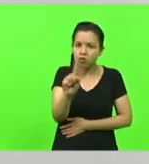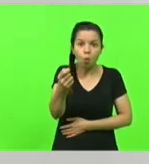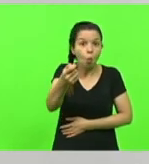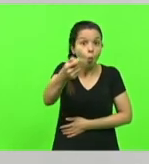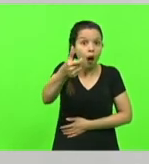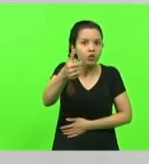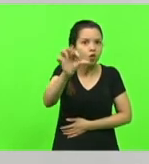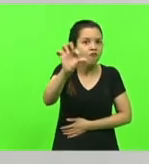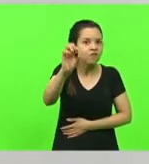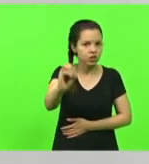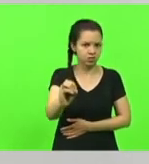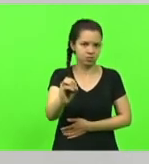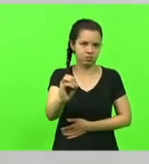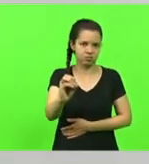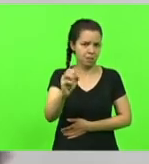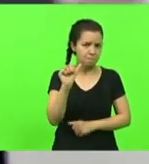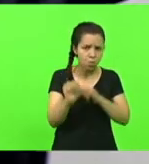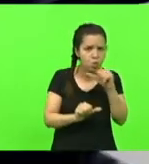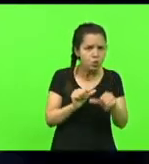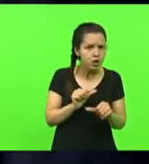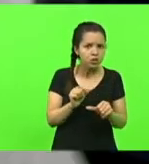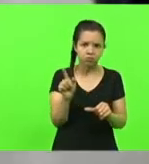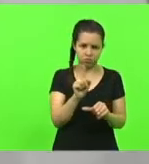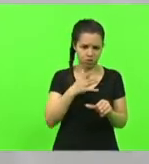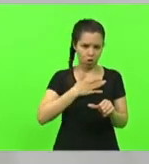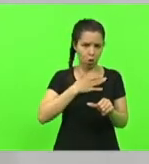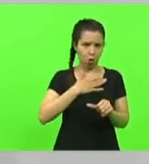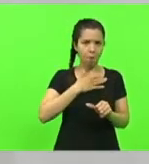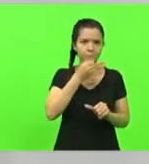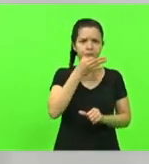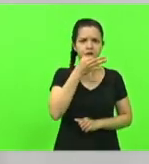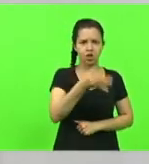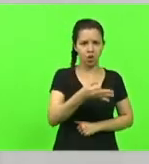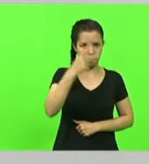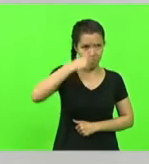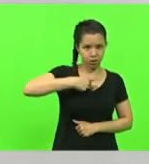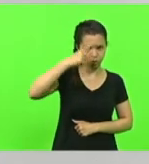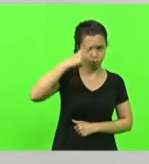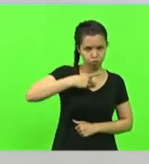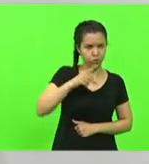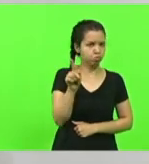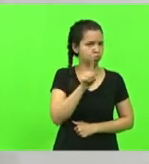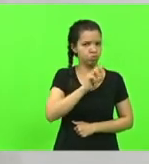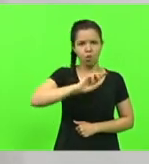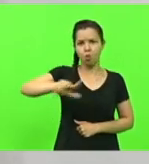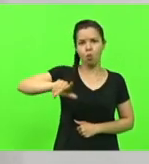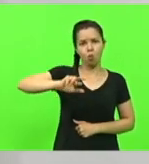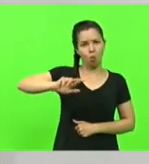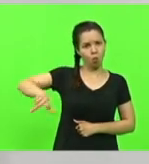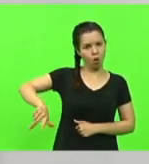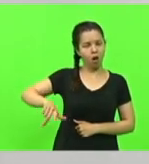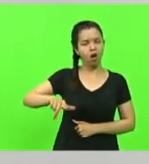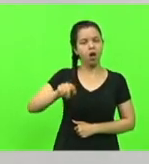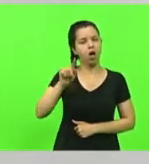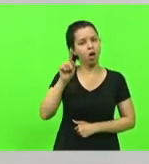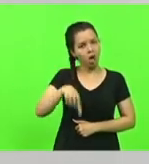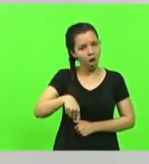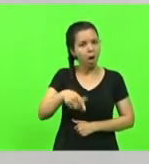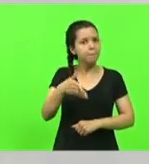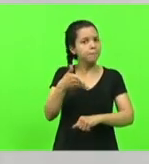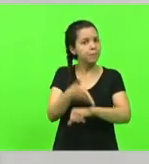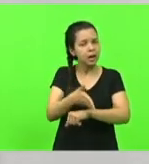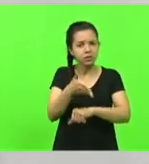A minha opinião não é pessoal, muito menos pessoalizada, é fazer parte de um parlamento.